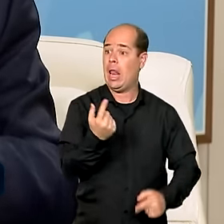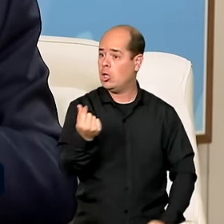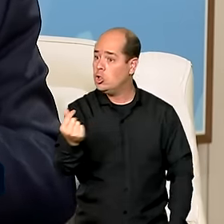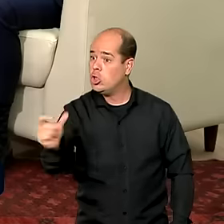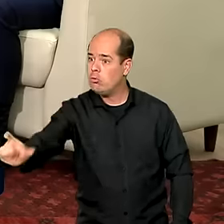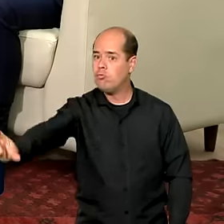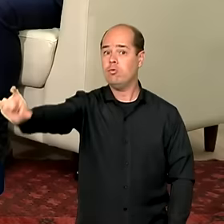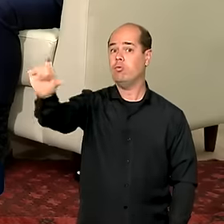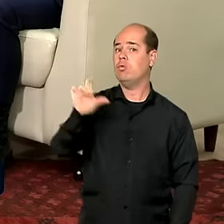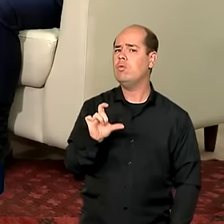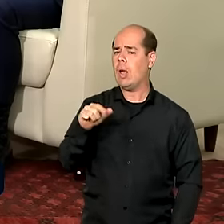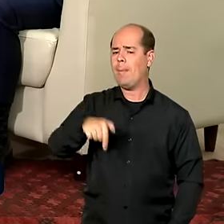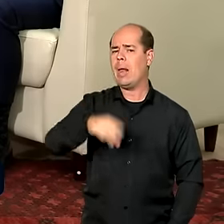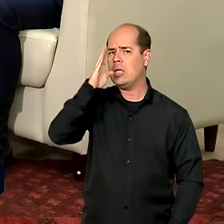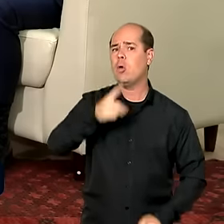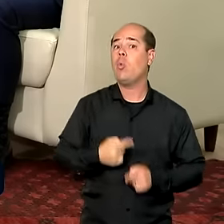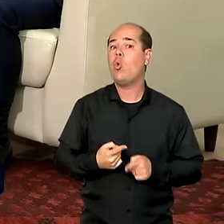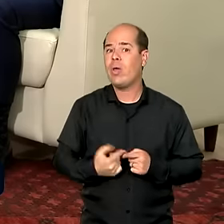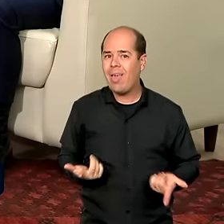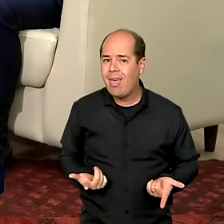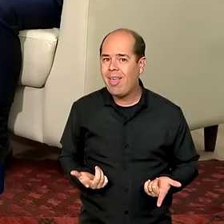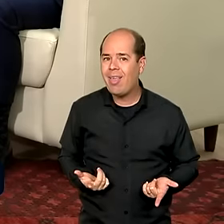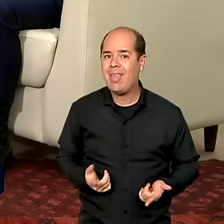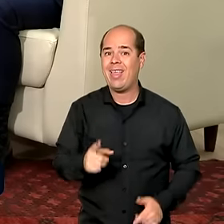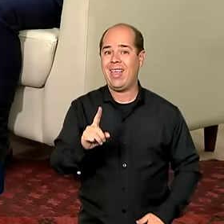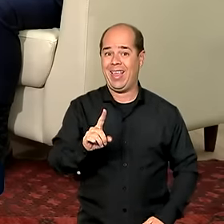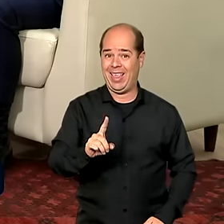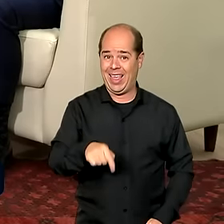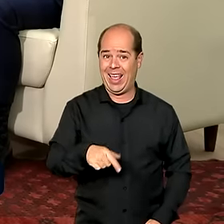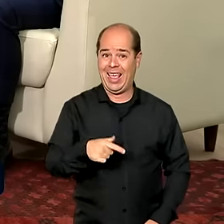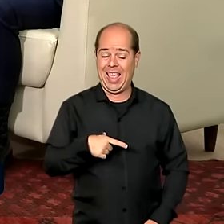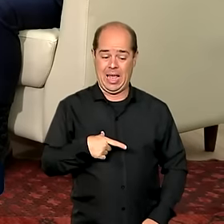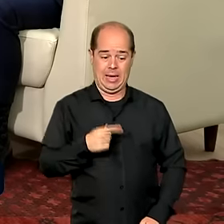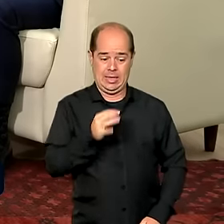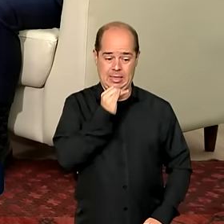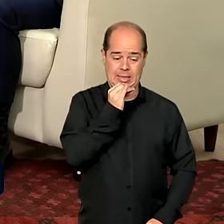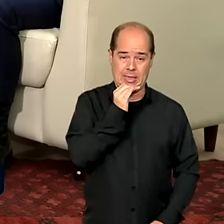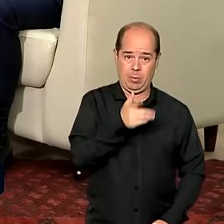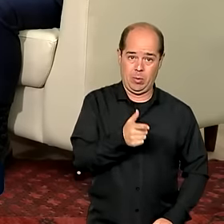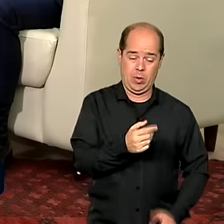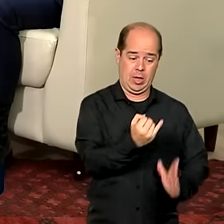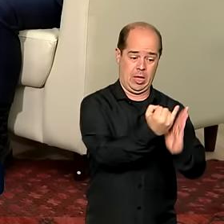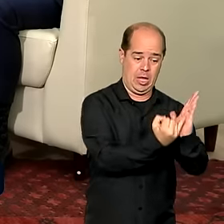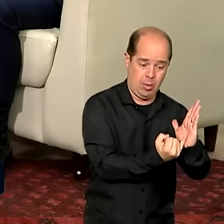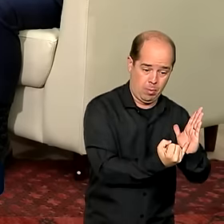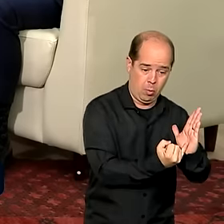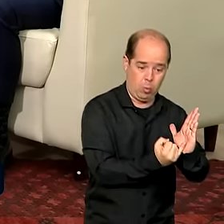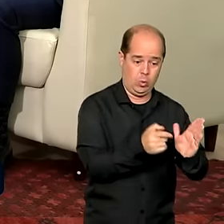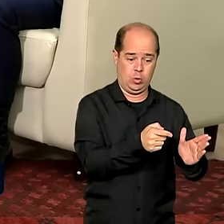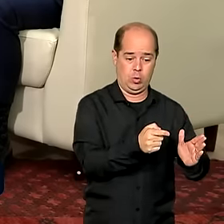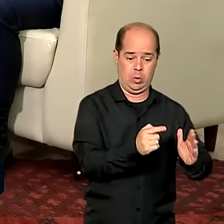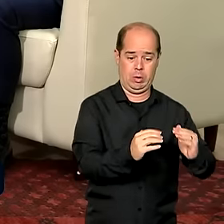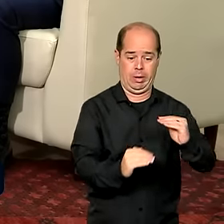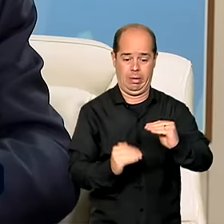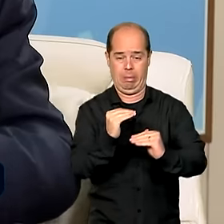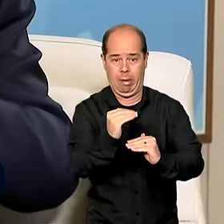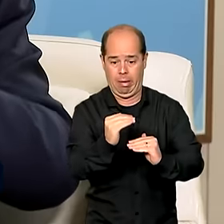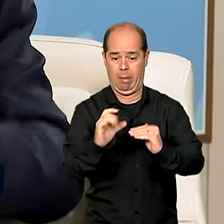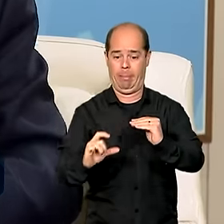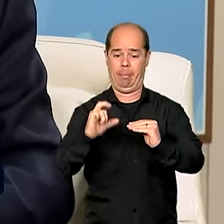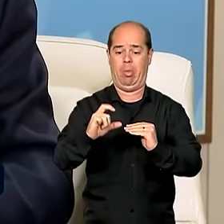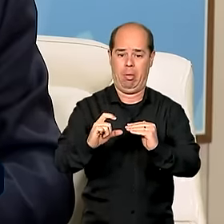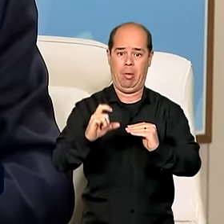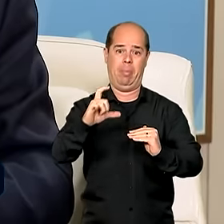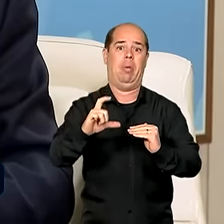porque ela desonera ela tira cumulatividade então ela desonera totalmente investimento